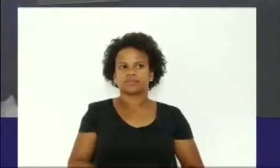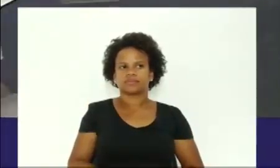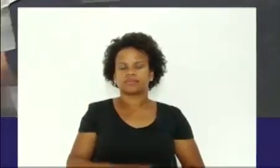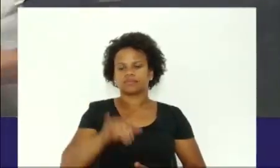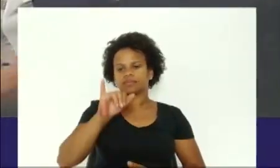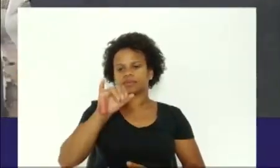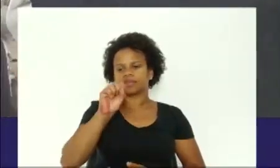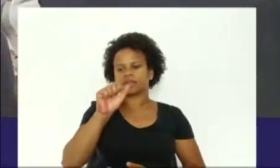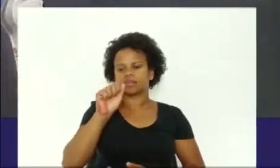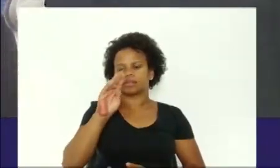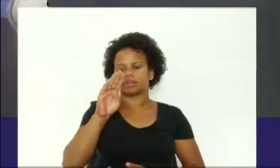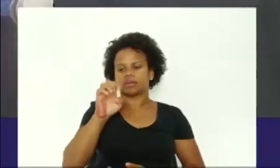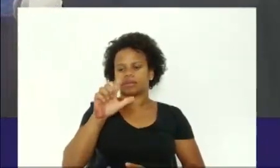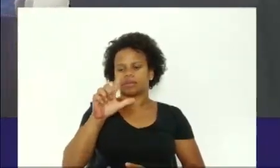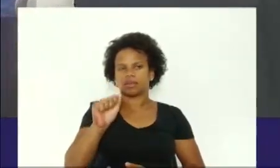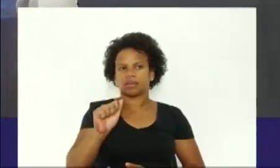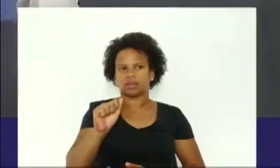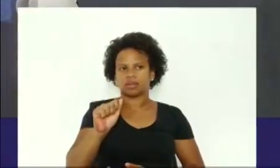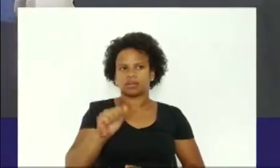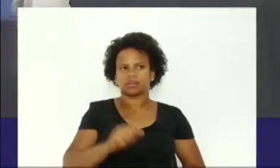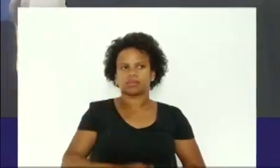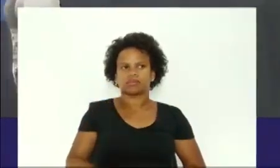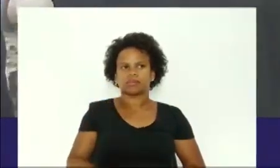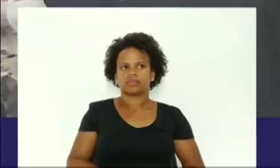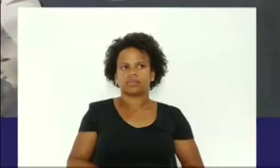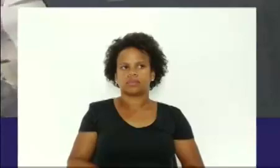Isabela Silva Riccoboni Eburnio